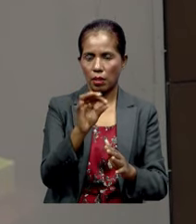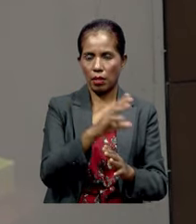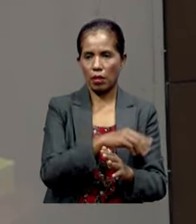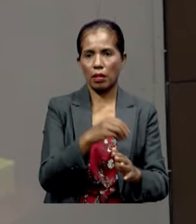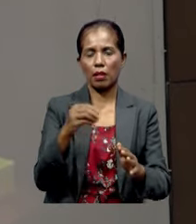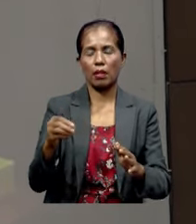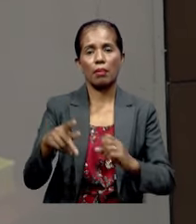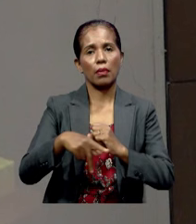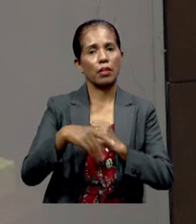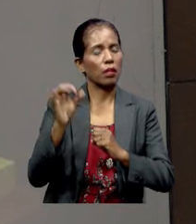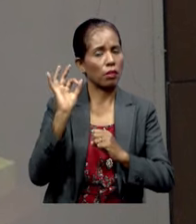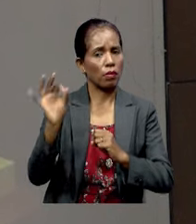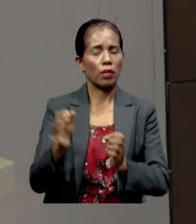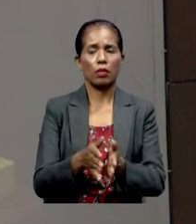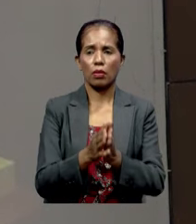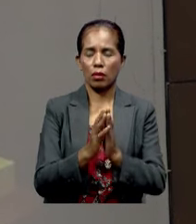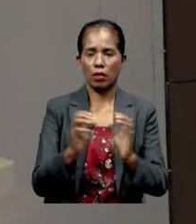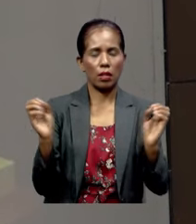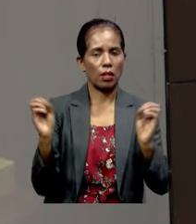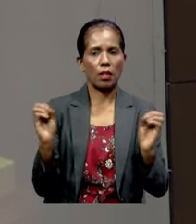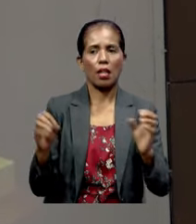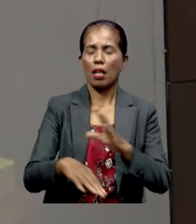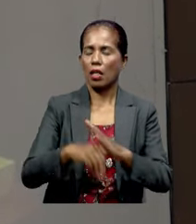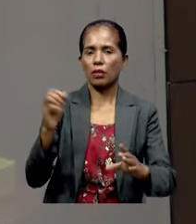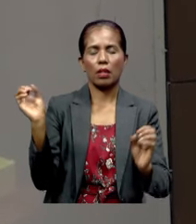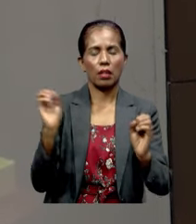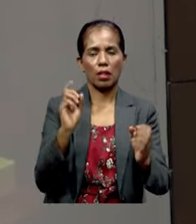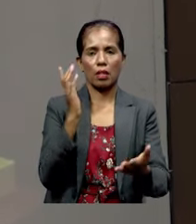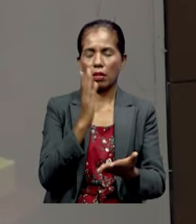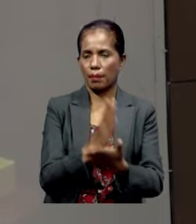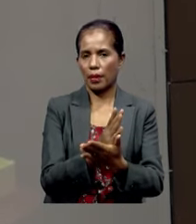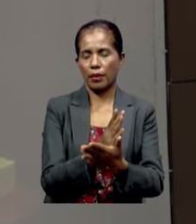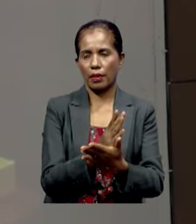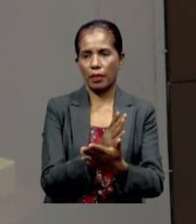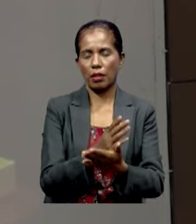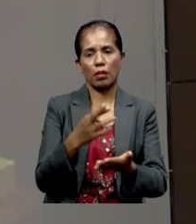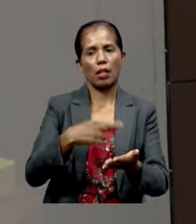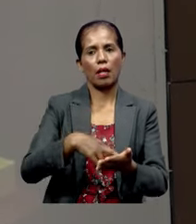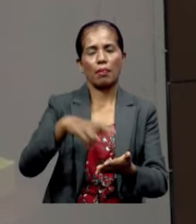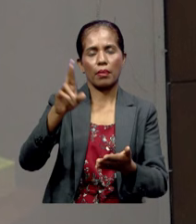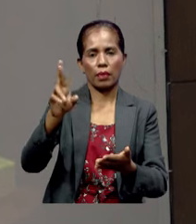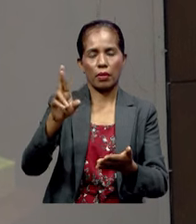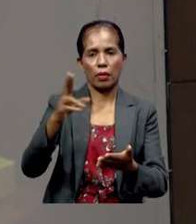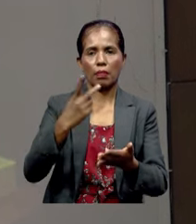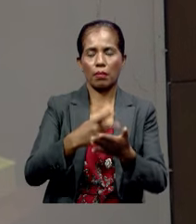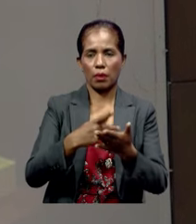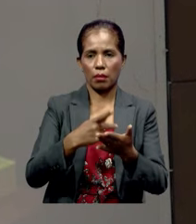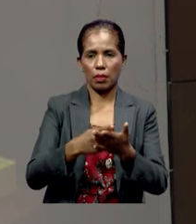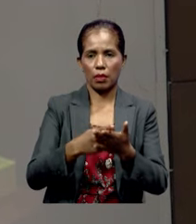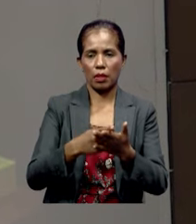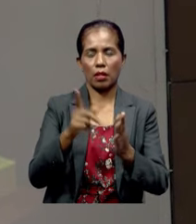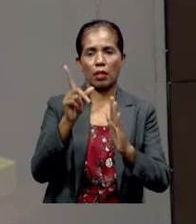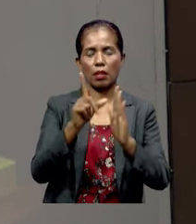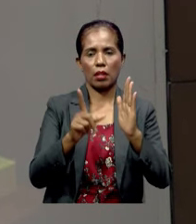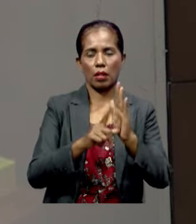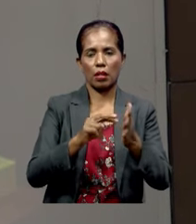a bancada Fretlin insiste tan da lei da, a te suspende a aprovação proposta lei